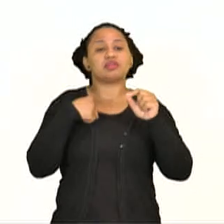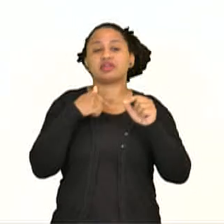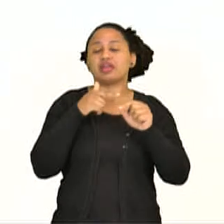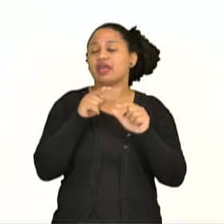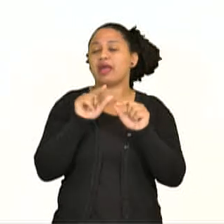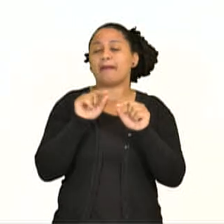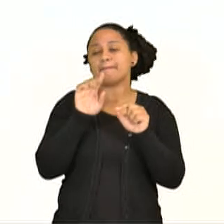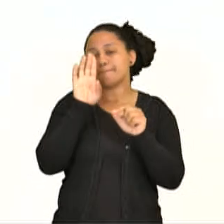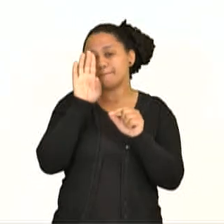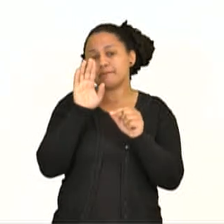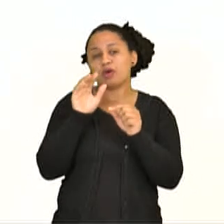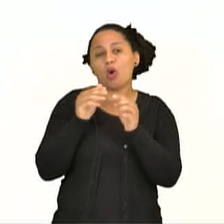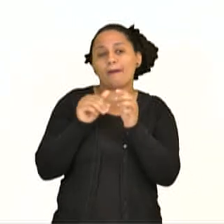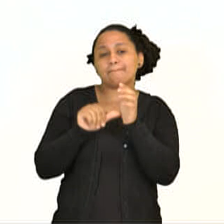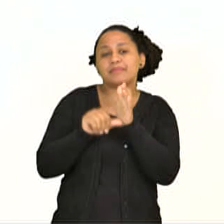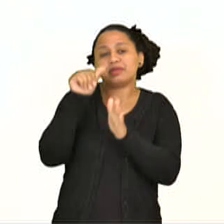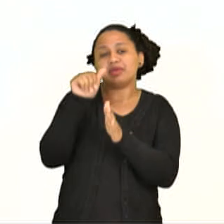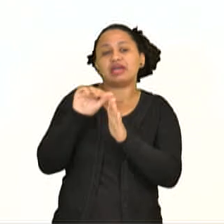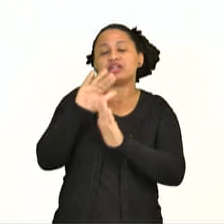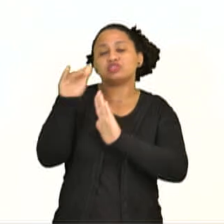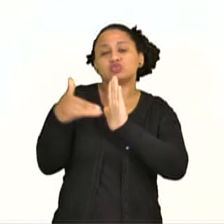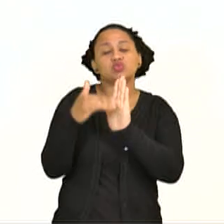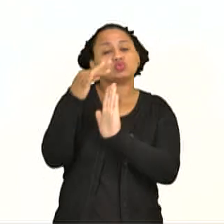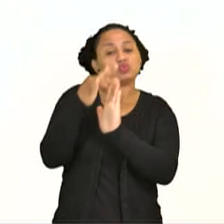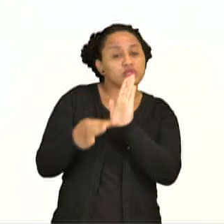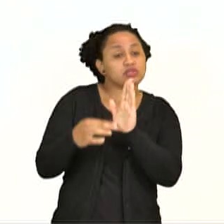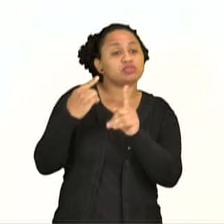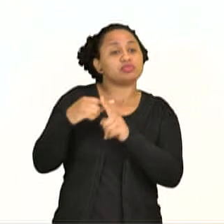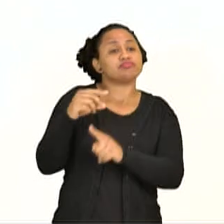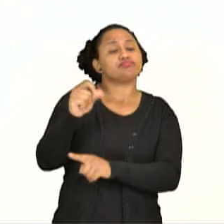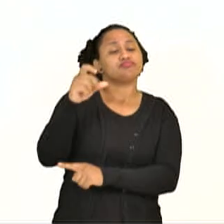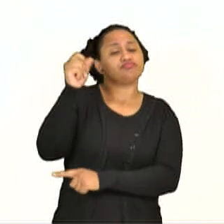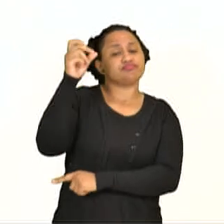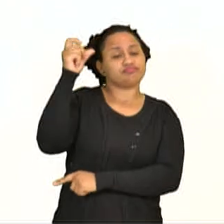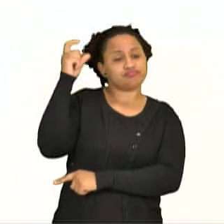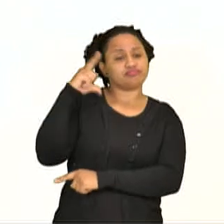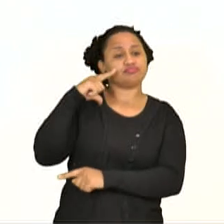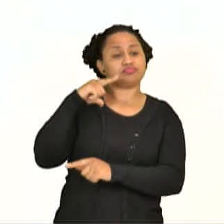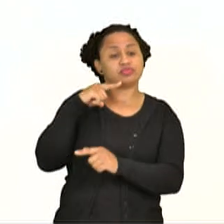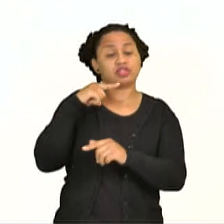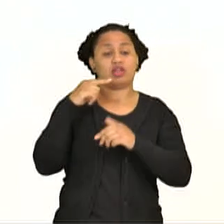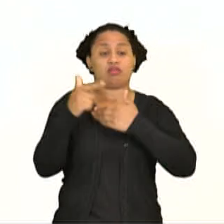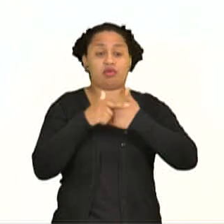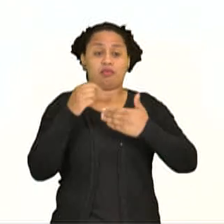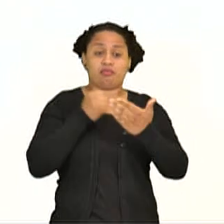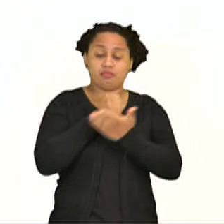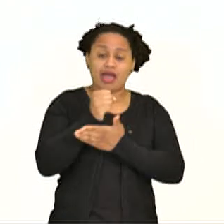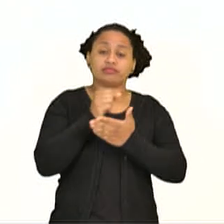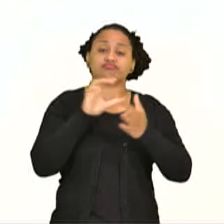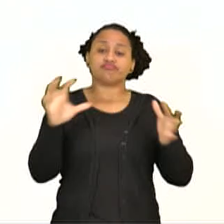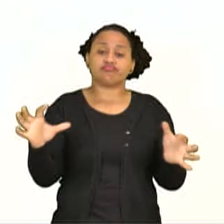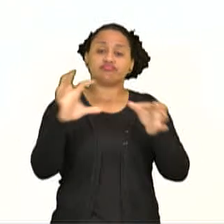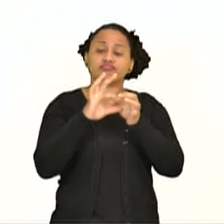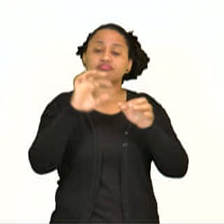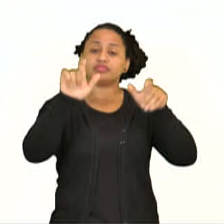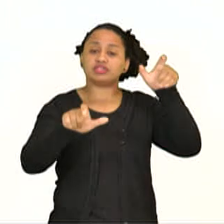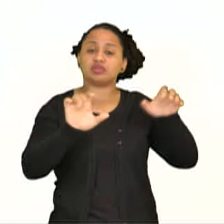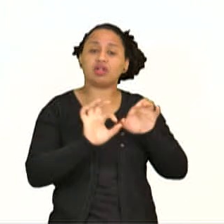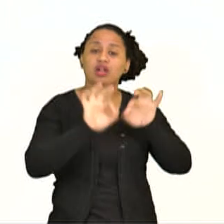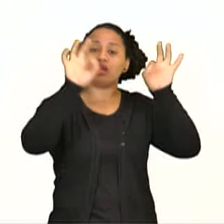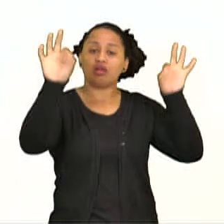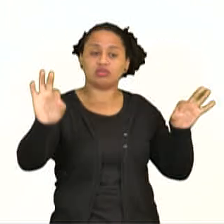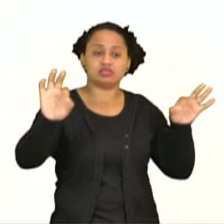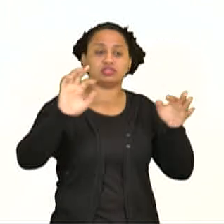todos os textos por ser muito antiga. Tem a função básica de conectar pessoas distantes. Há vários tipos